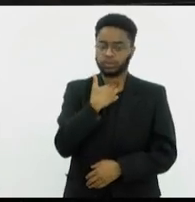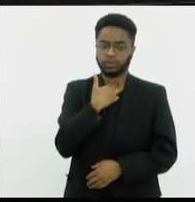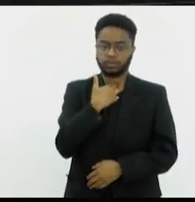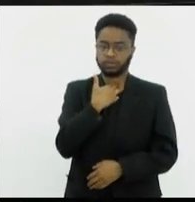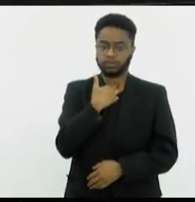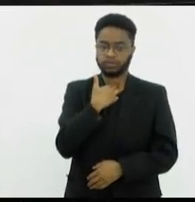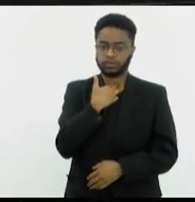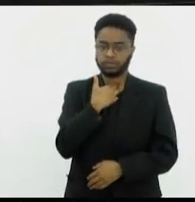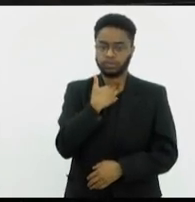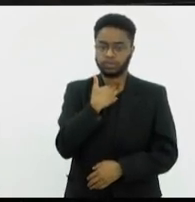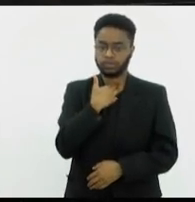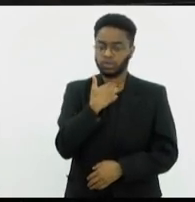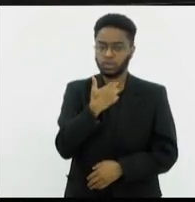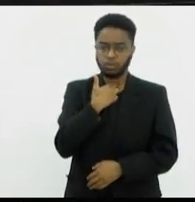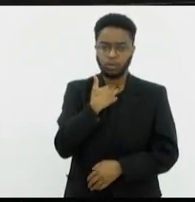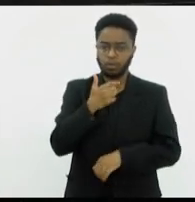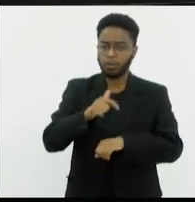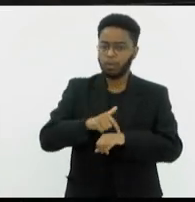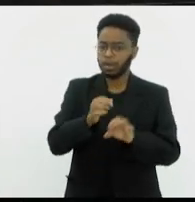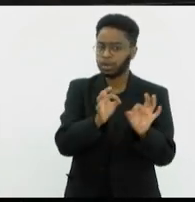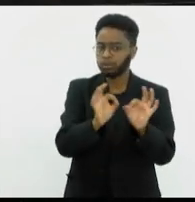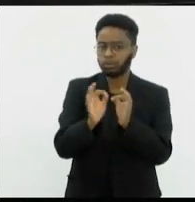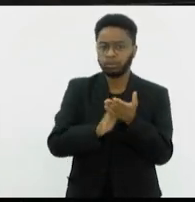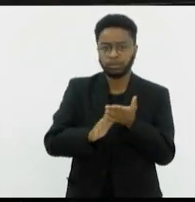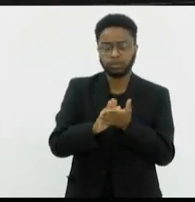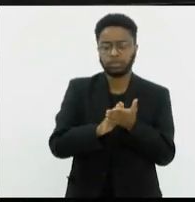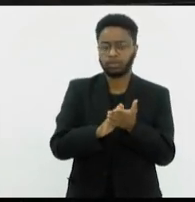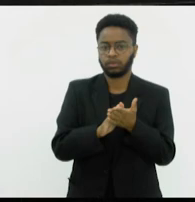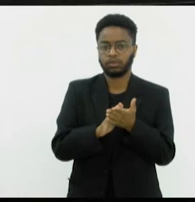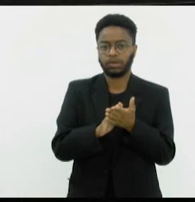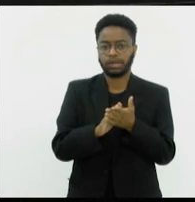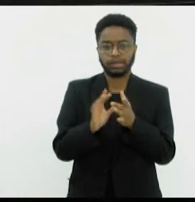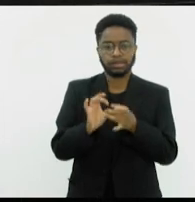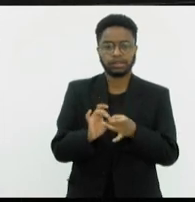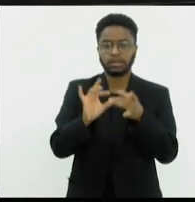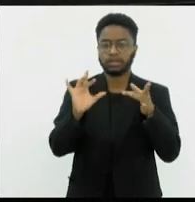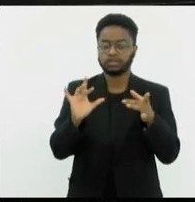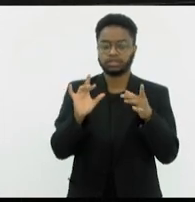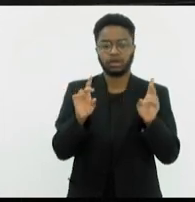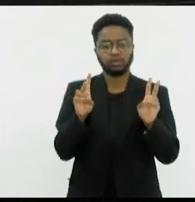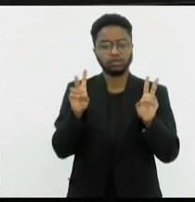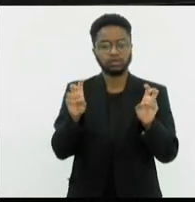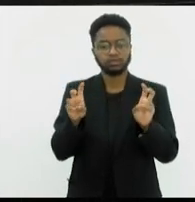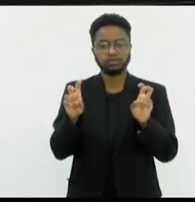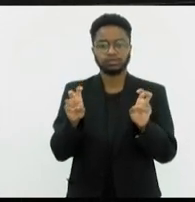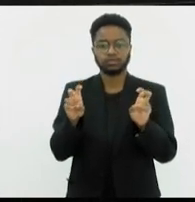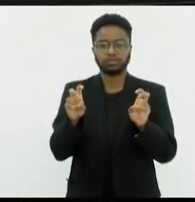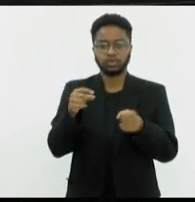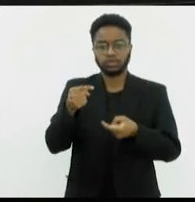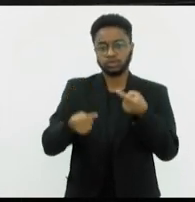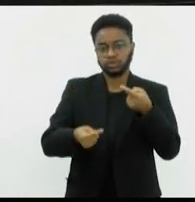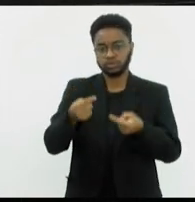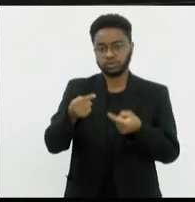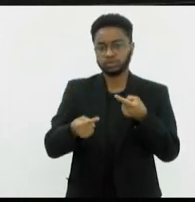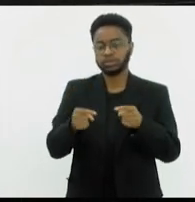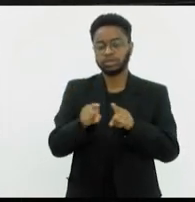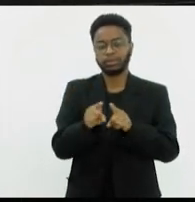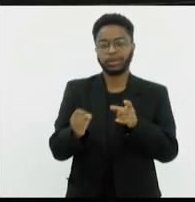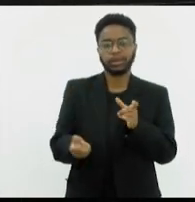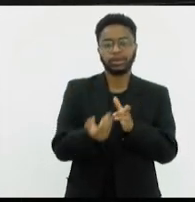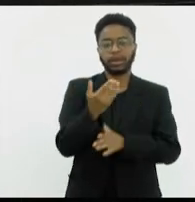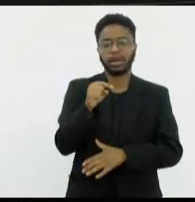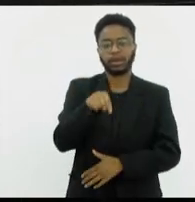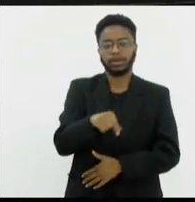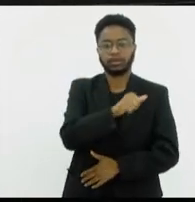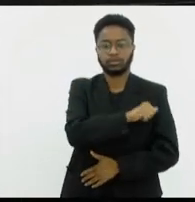em nenhuma hipótese, permitir que essa questão seja discutida e implementada aqui